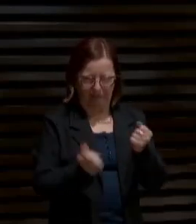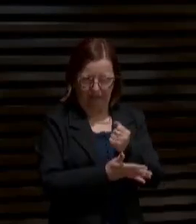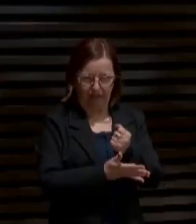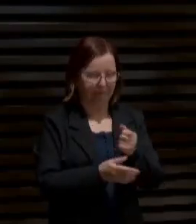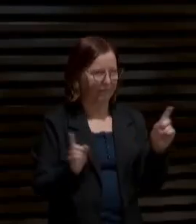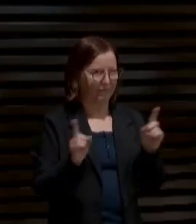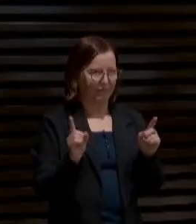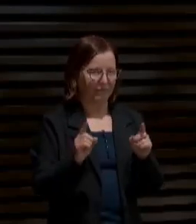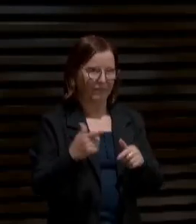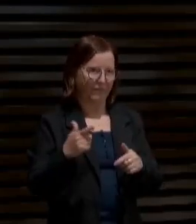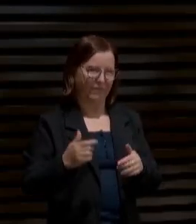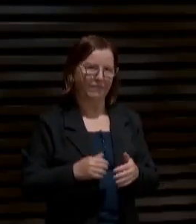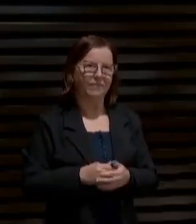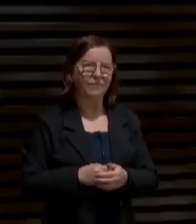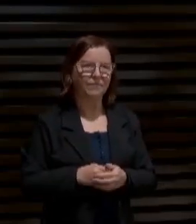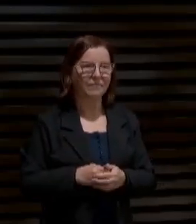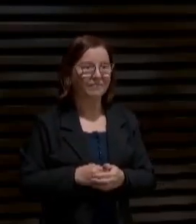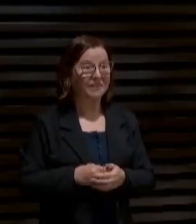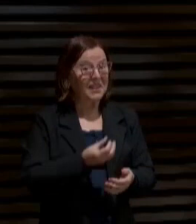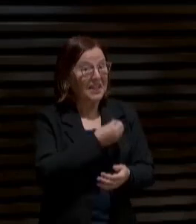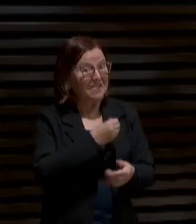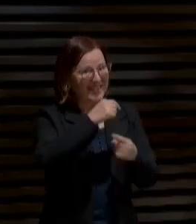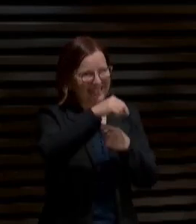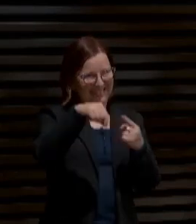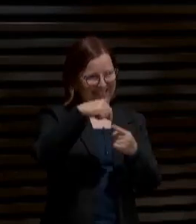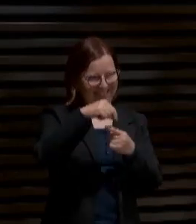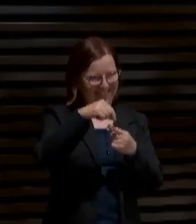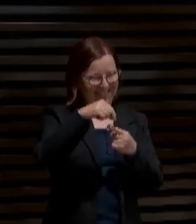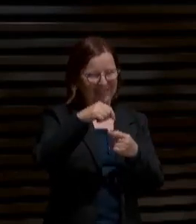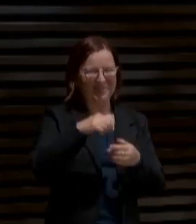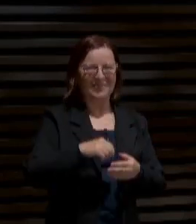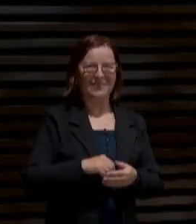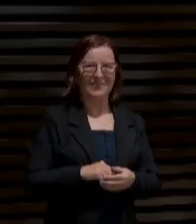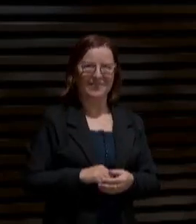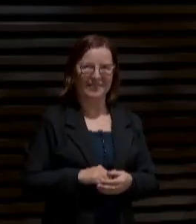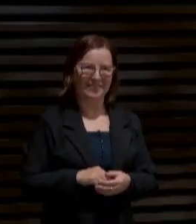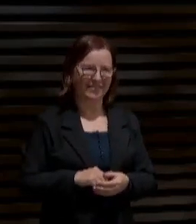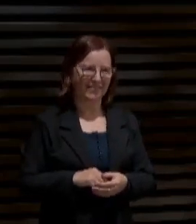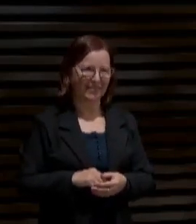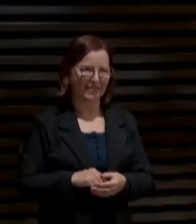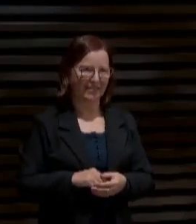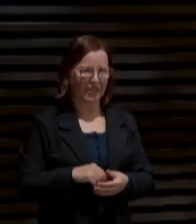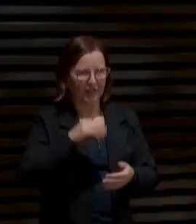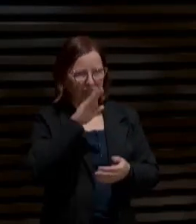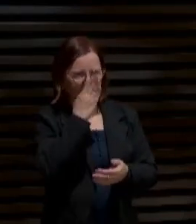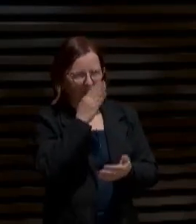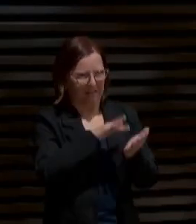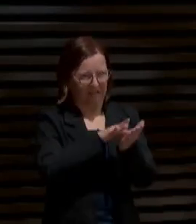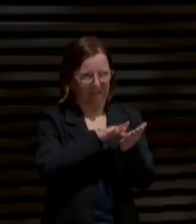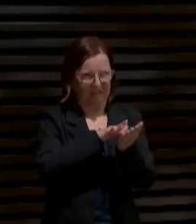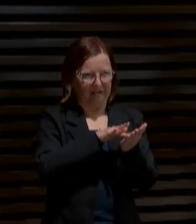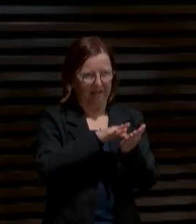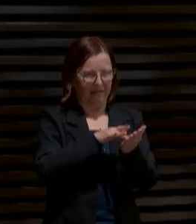não existe isso é vida de santidade a hipocrisia né